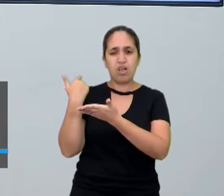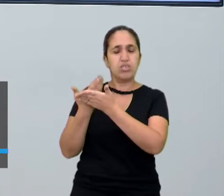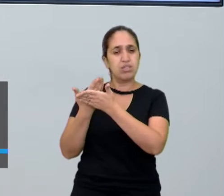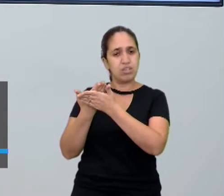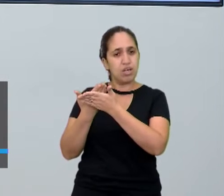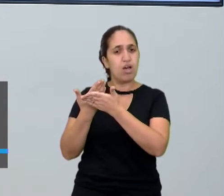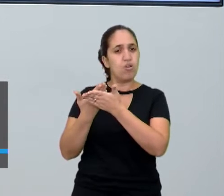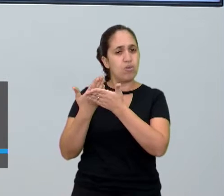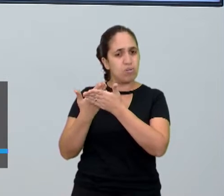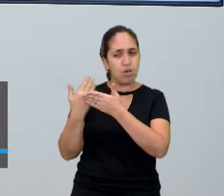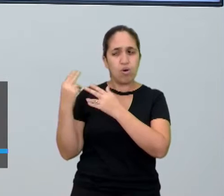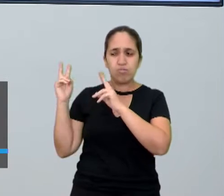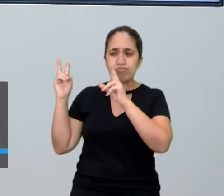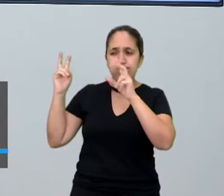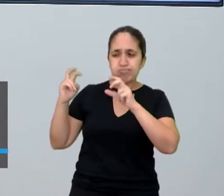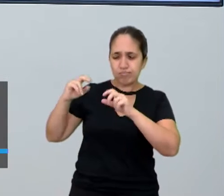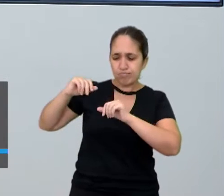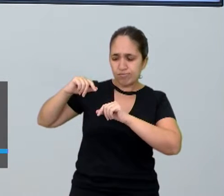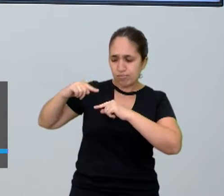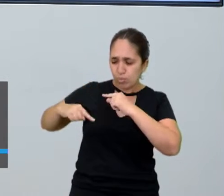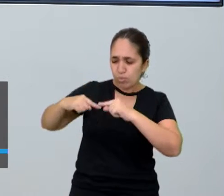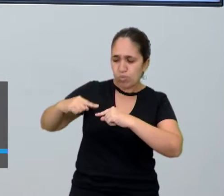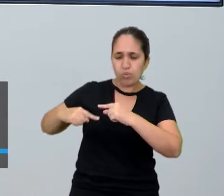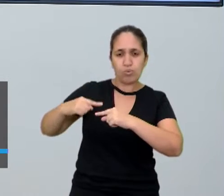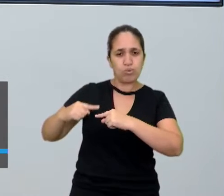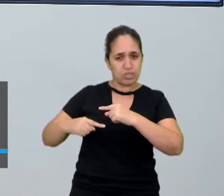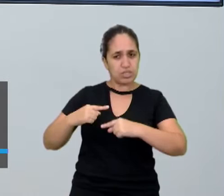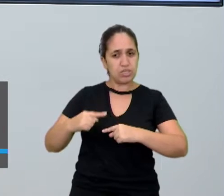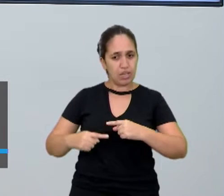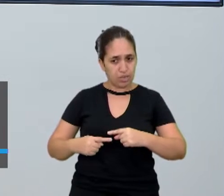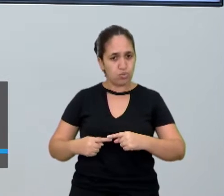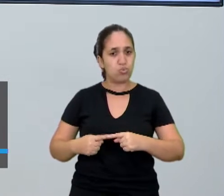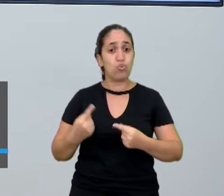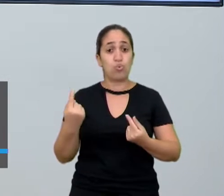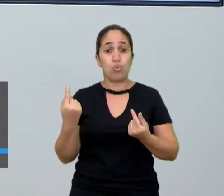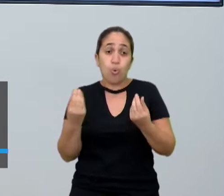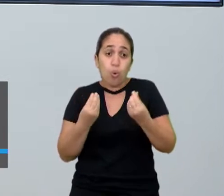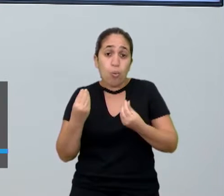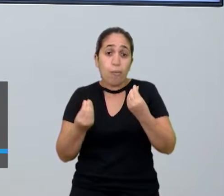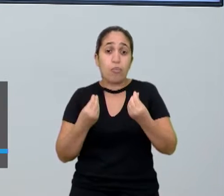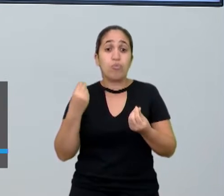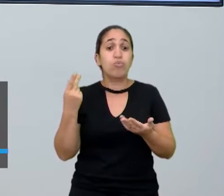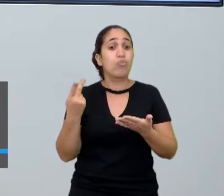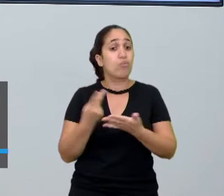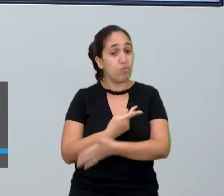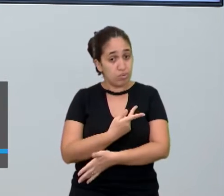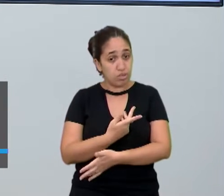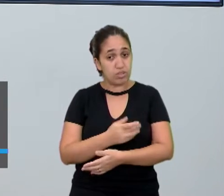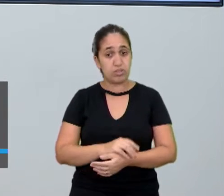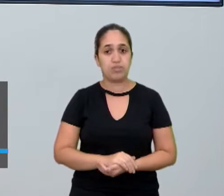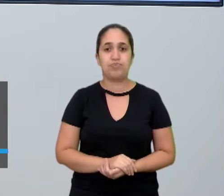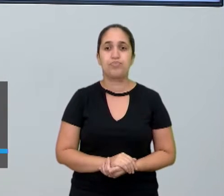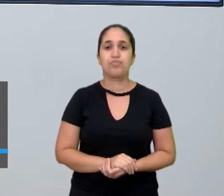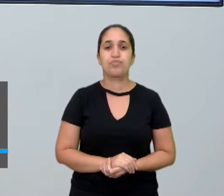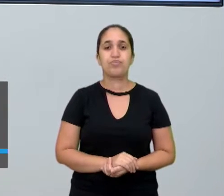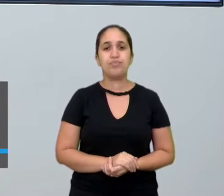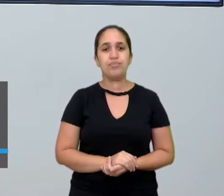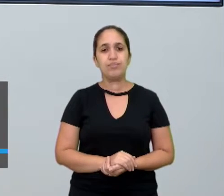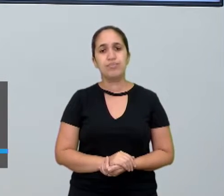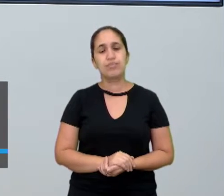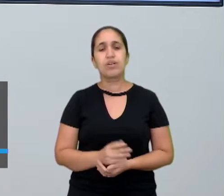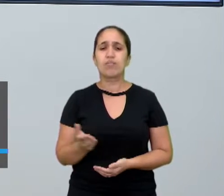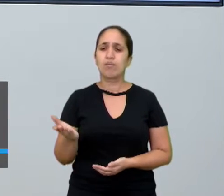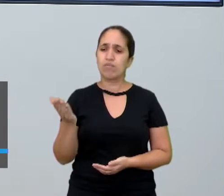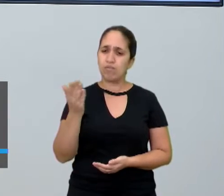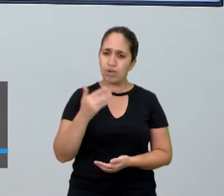anteriormente a respeito do processo, né, digestório, né, e de como que isso acontece. E aí, gente, né, vamos